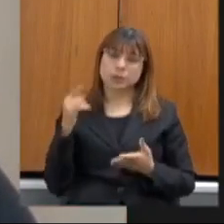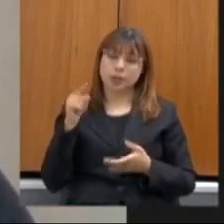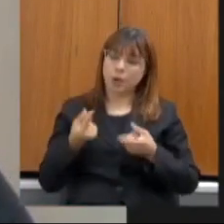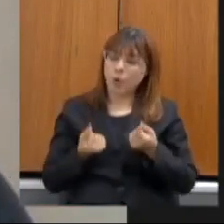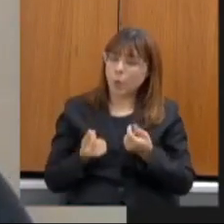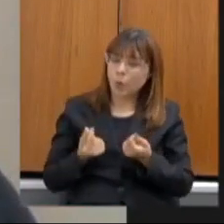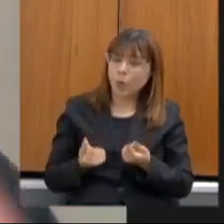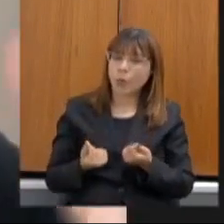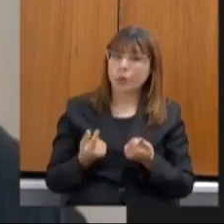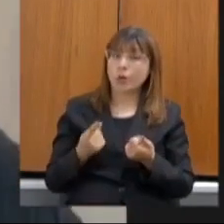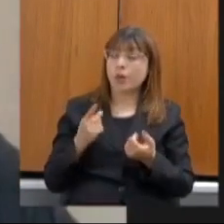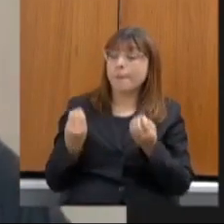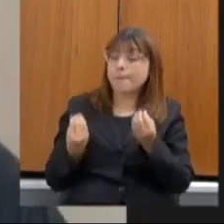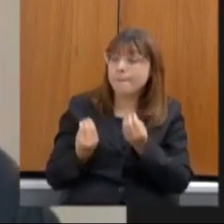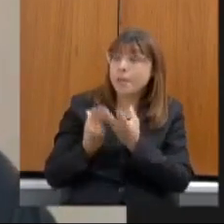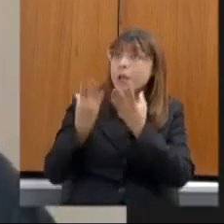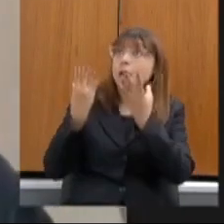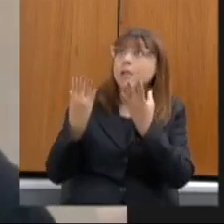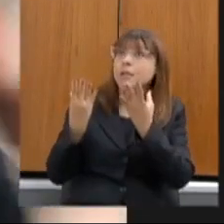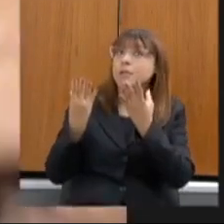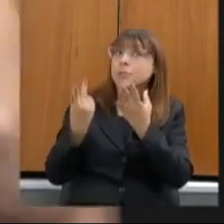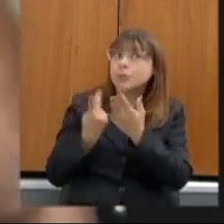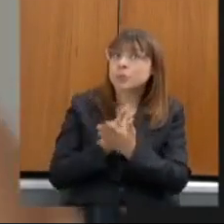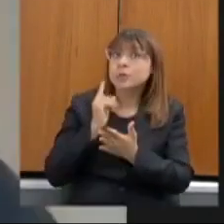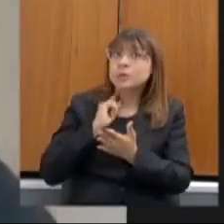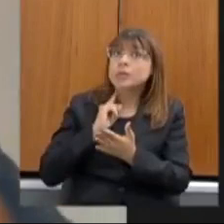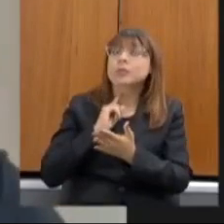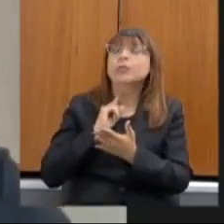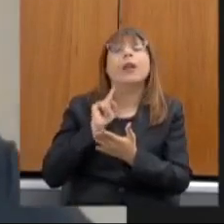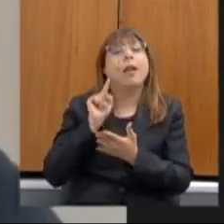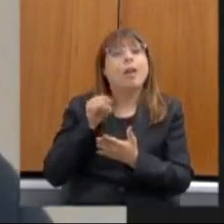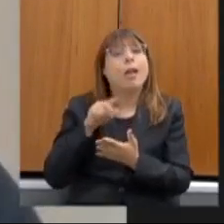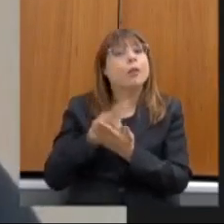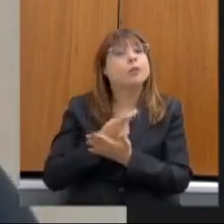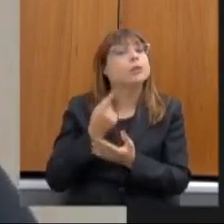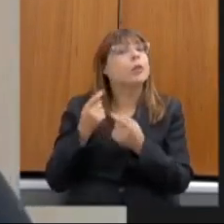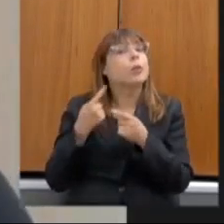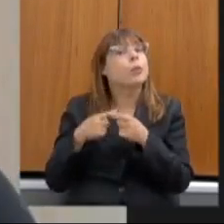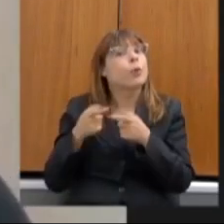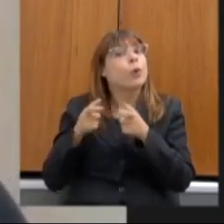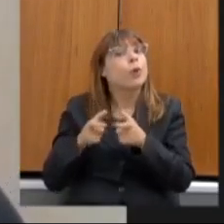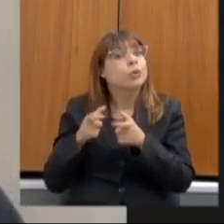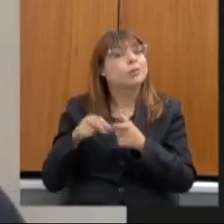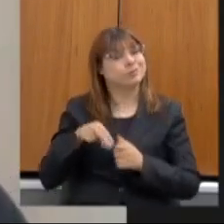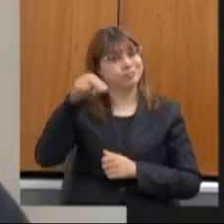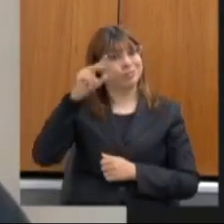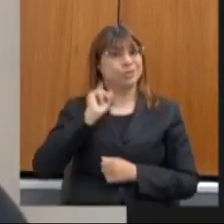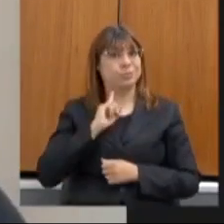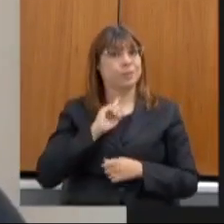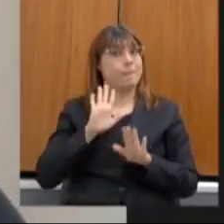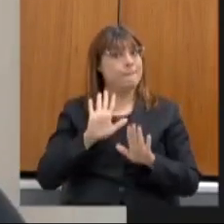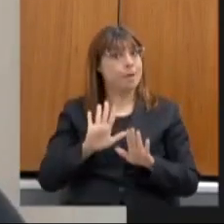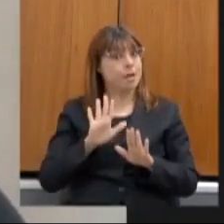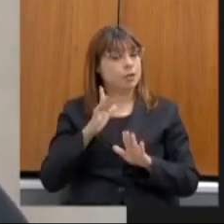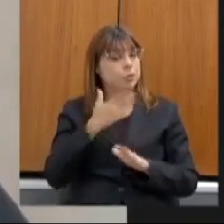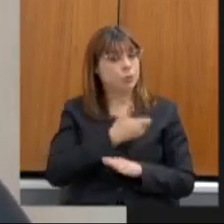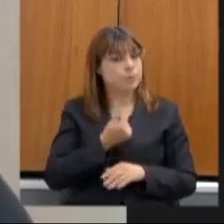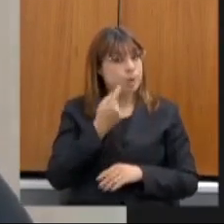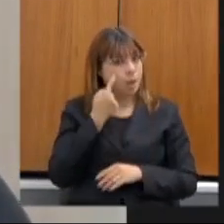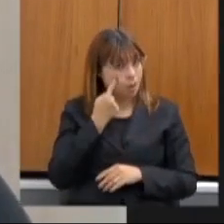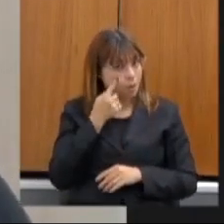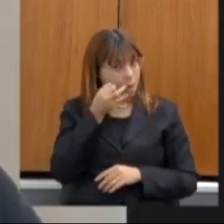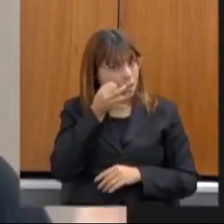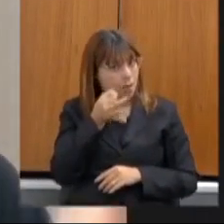que essa economia O Milagre me deram vai partir do norte de Minas basta que o governo abre os olhos